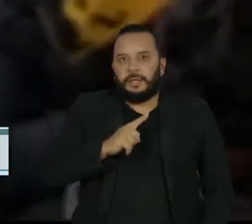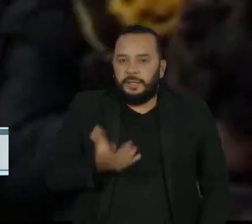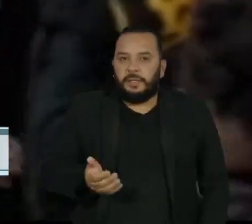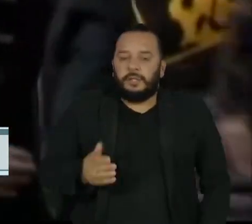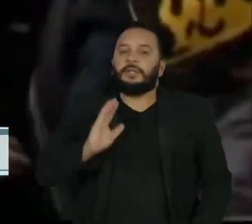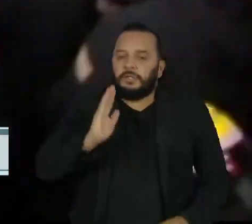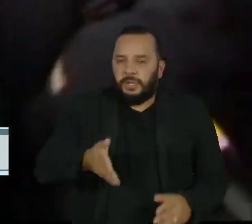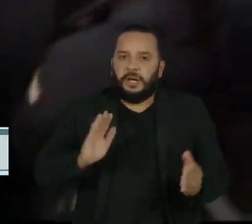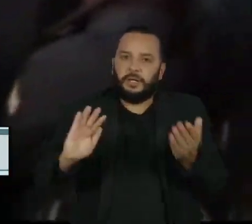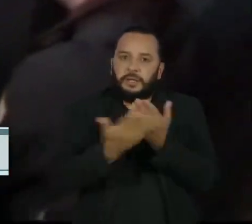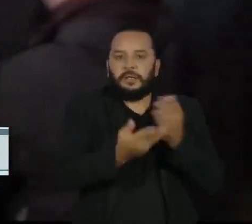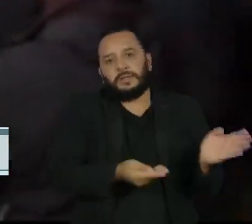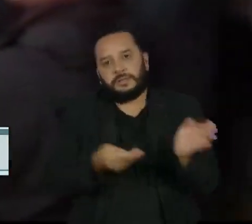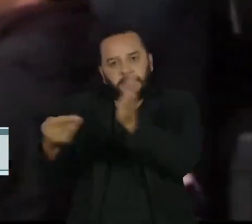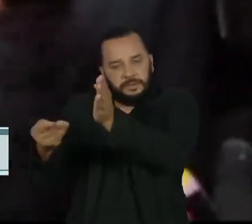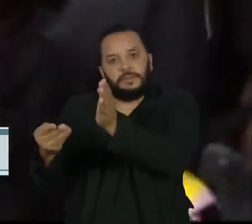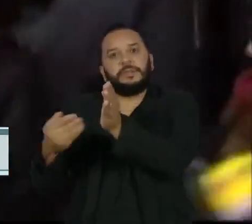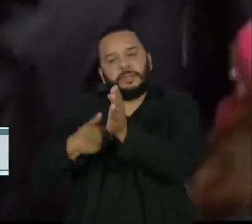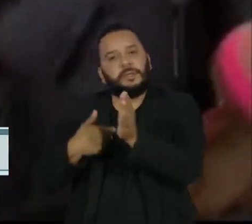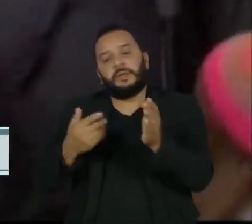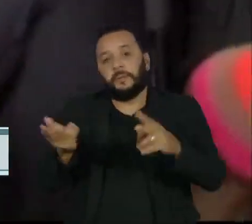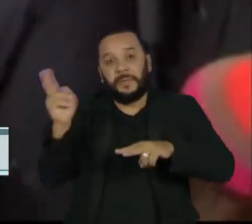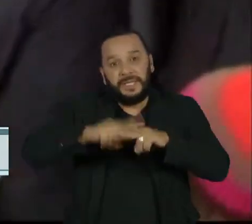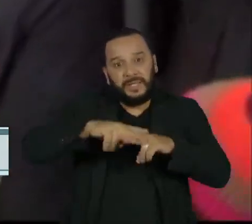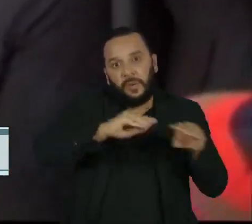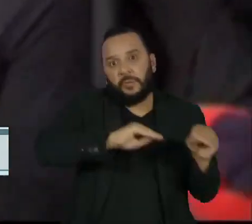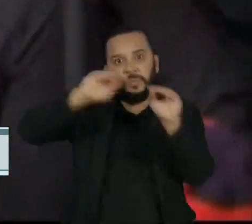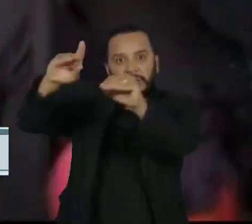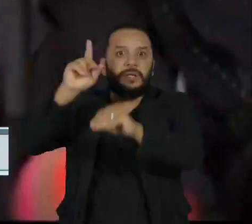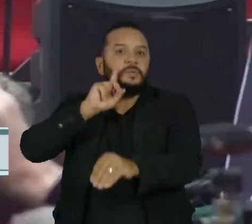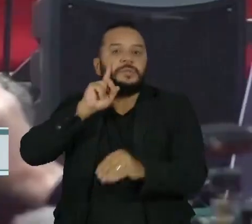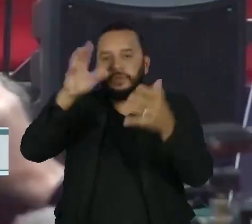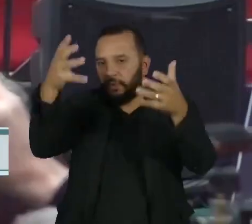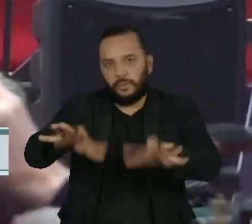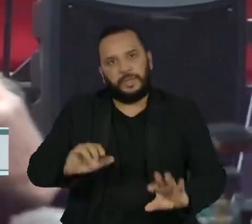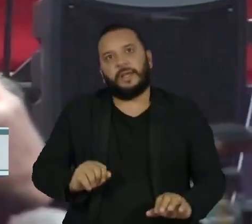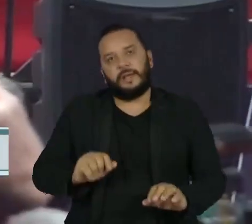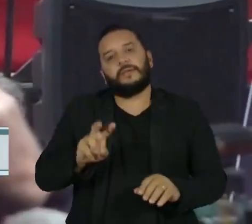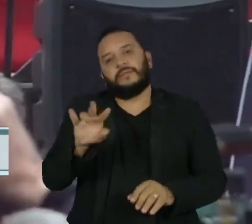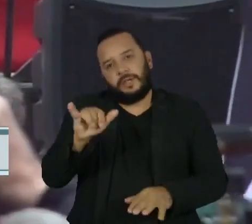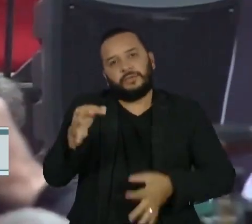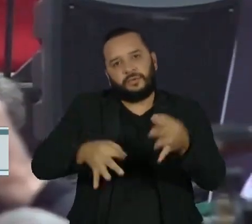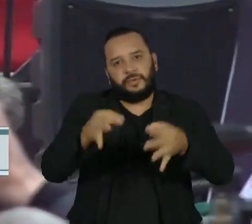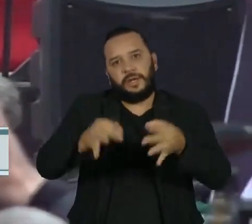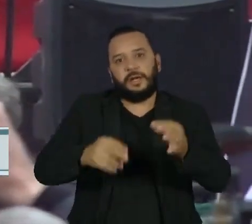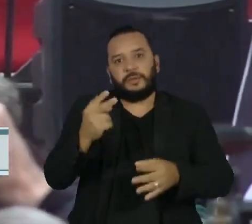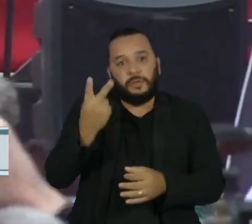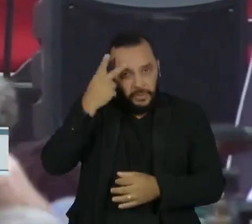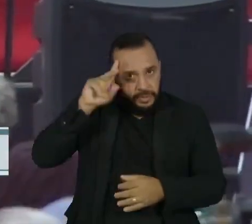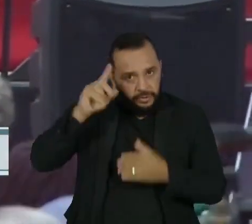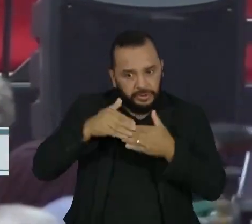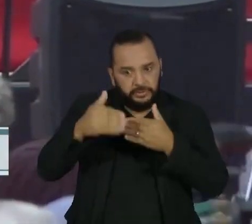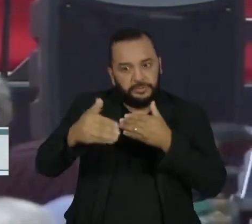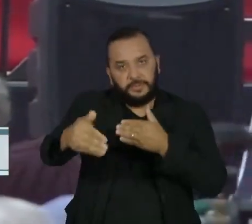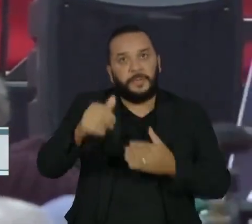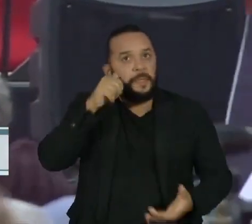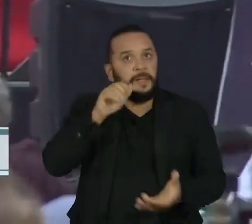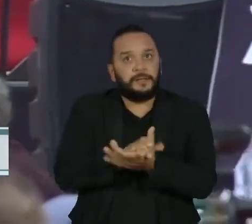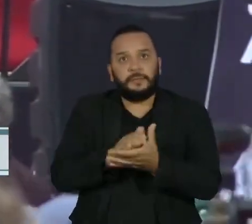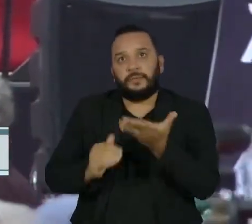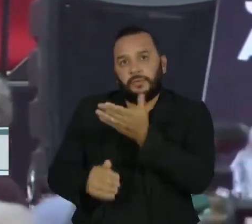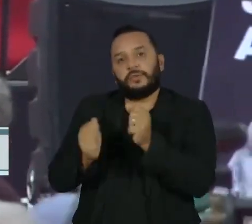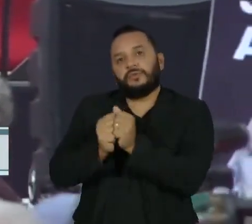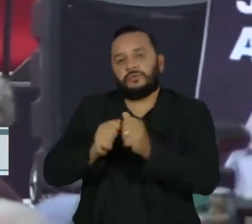recurso contra a extradição será julgado nos próximos 2 dias. A esposa de Assange participou da